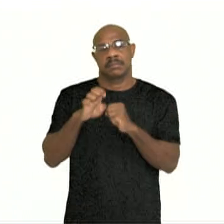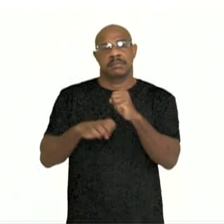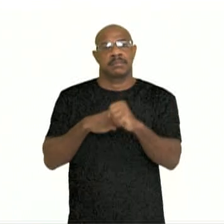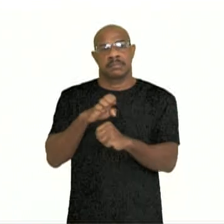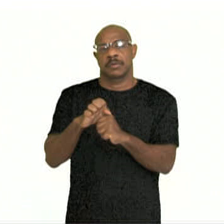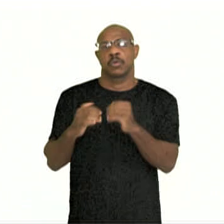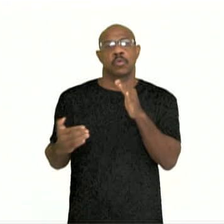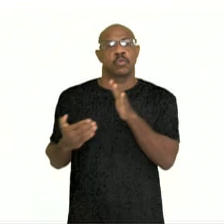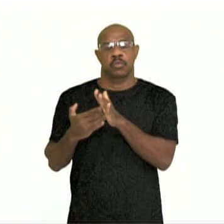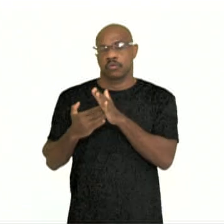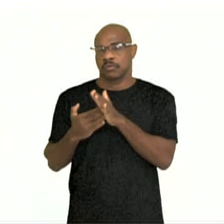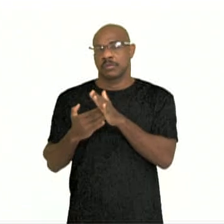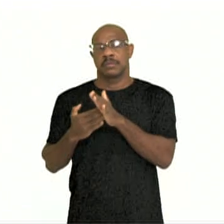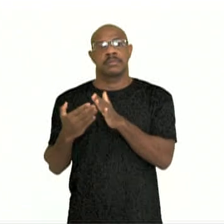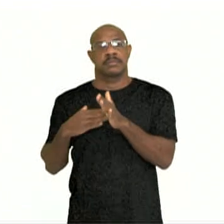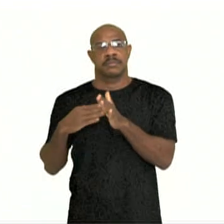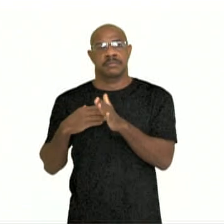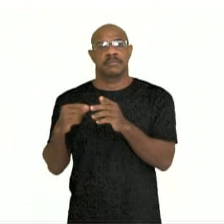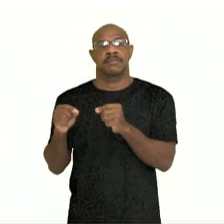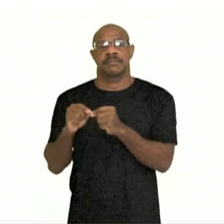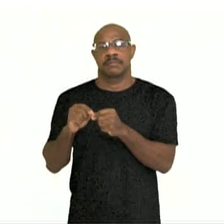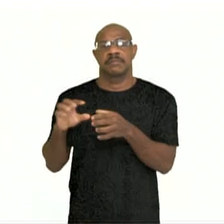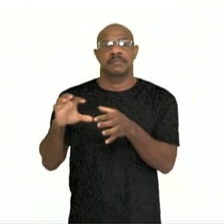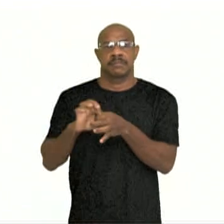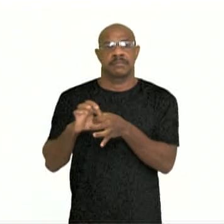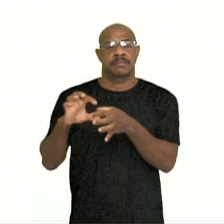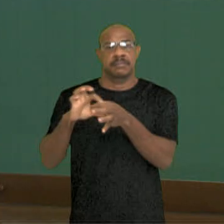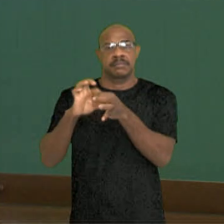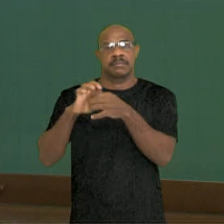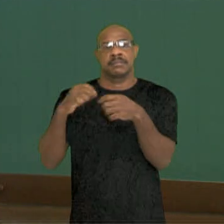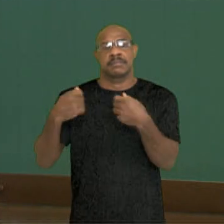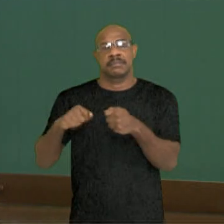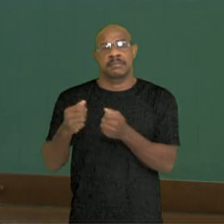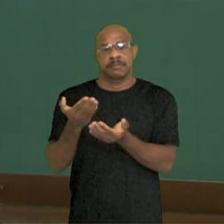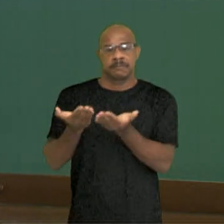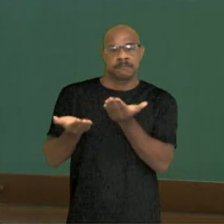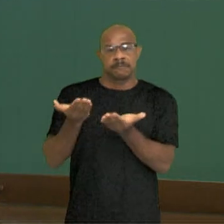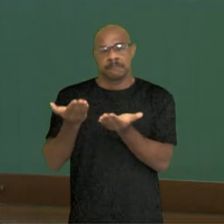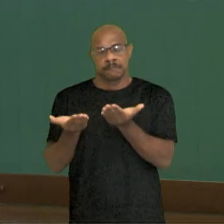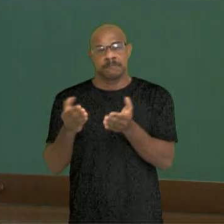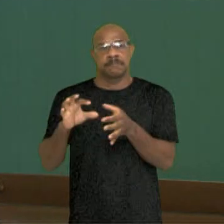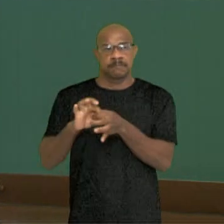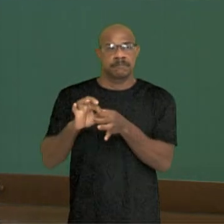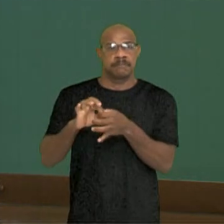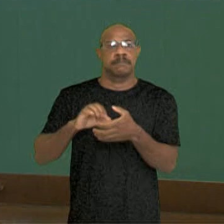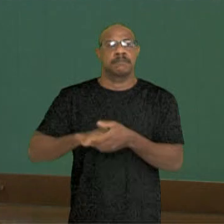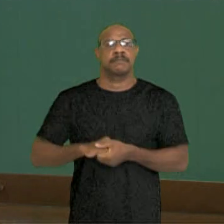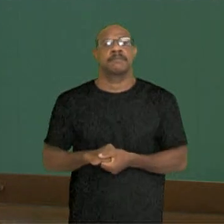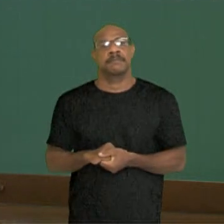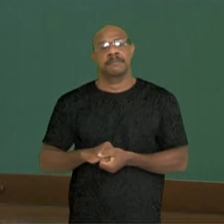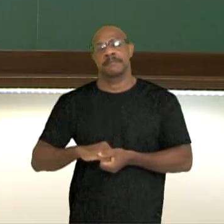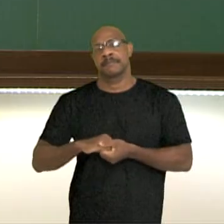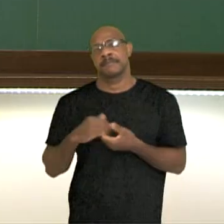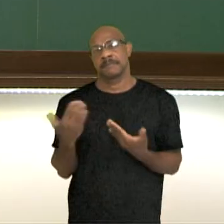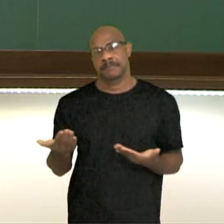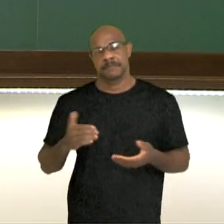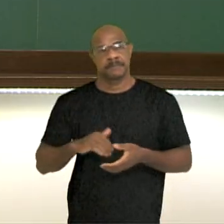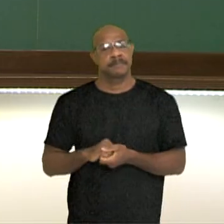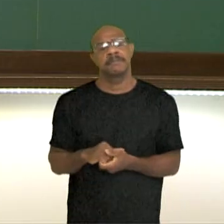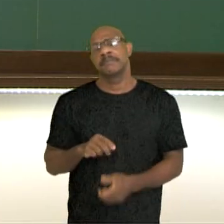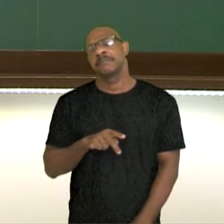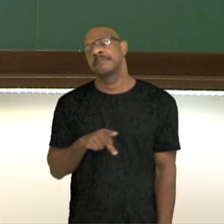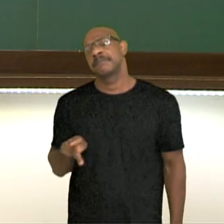último nível. Portanto, faz uma ligação química para poder estabilizar-se, assemelhando a um gás nobre.